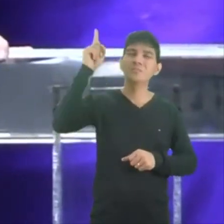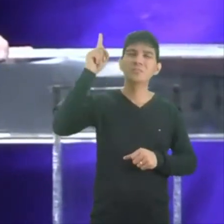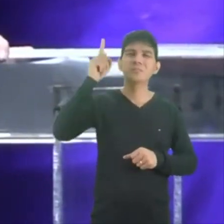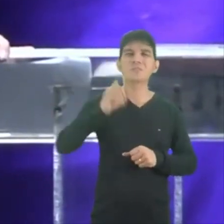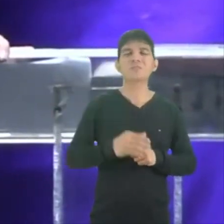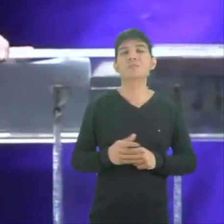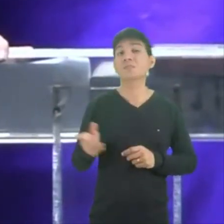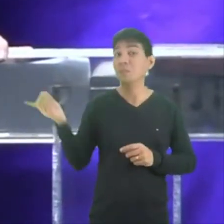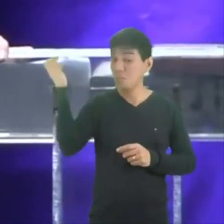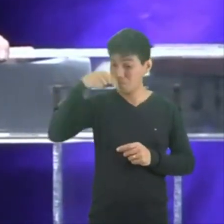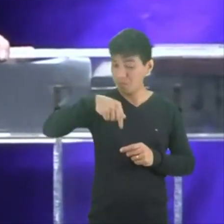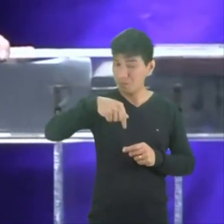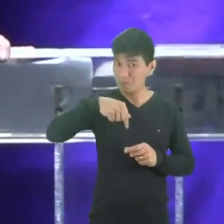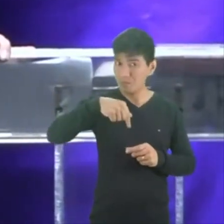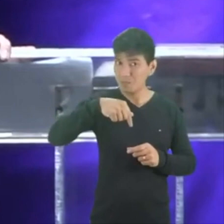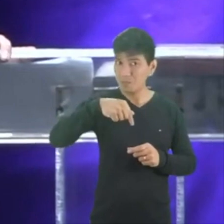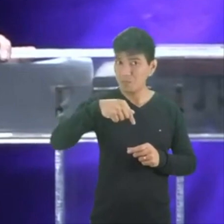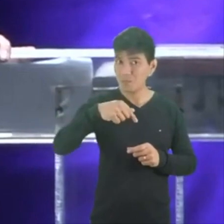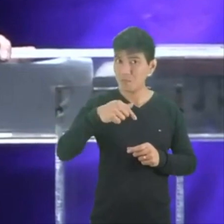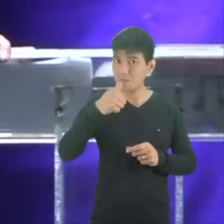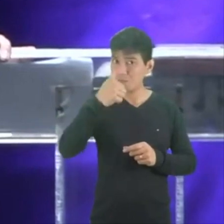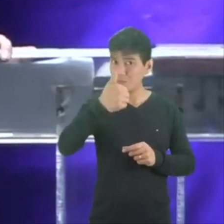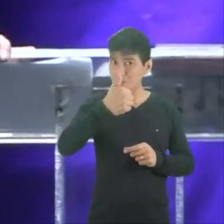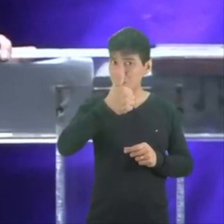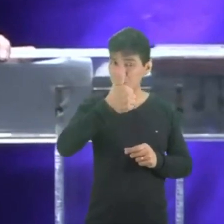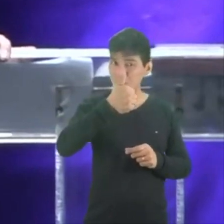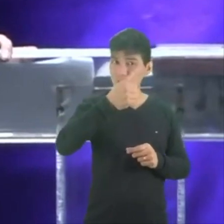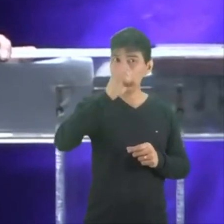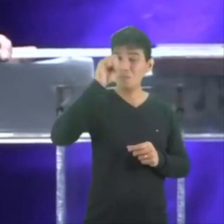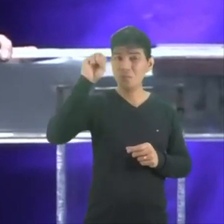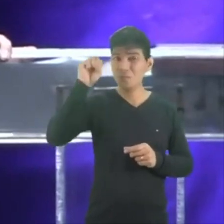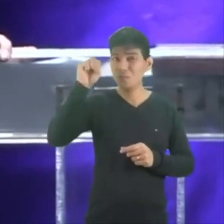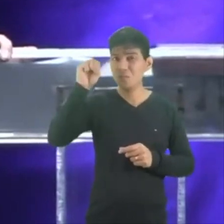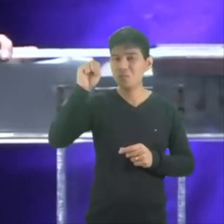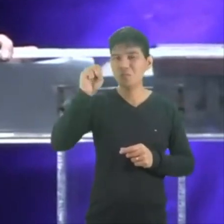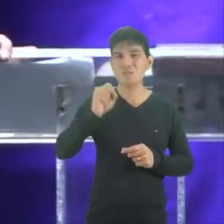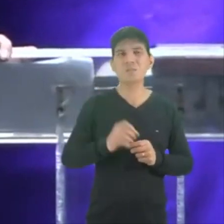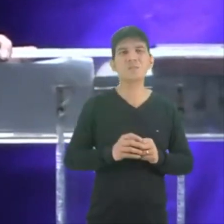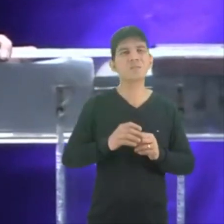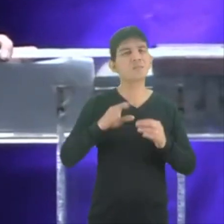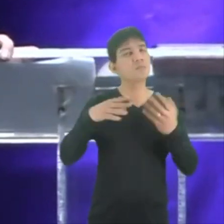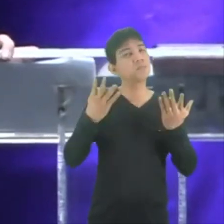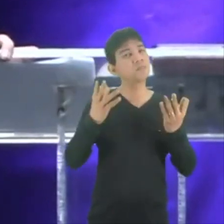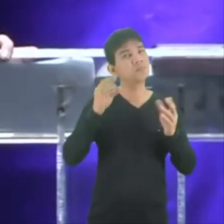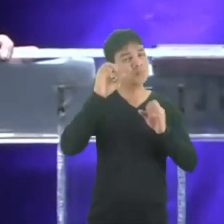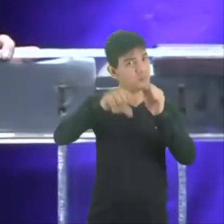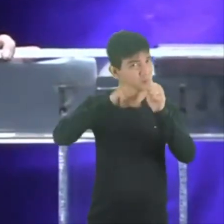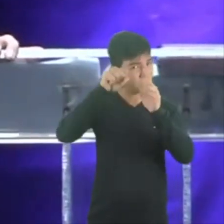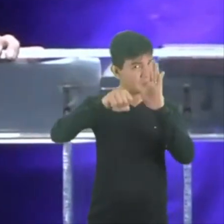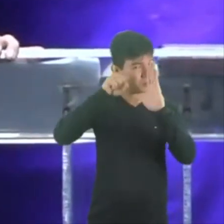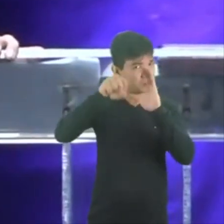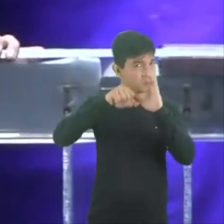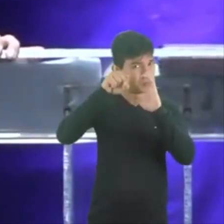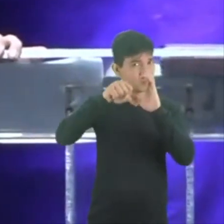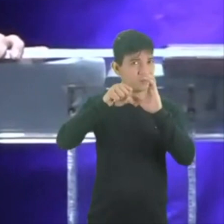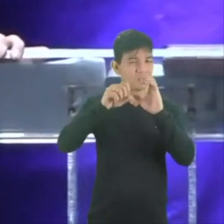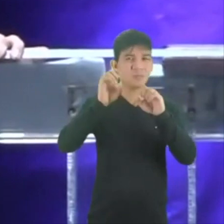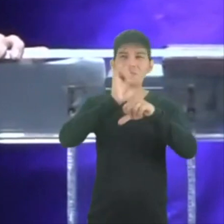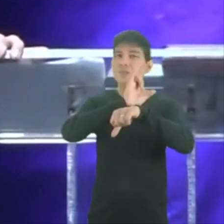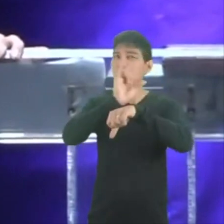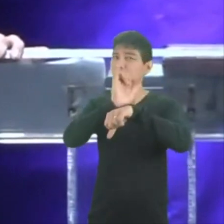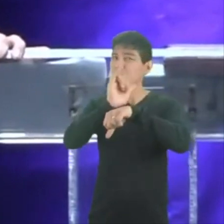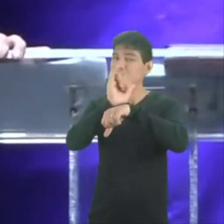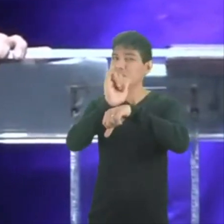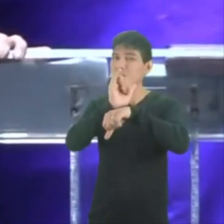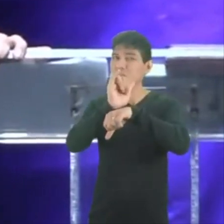18 horas, ou simplesmente assistindo uma transmissão online, ou vendo vídeos no